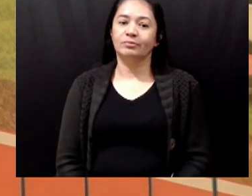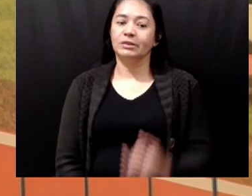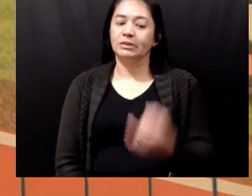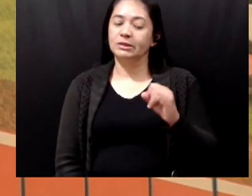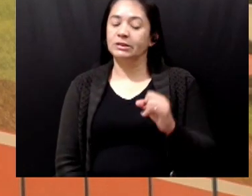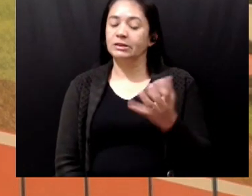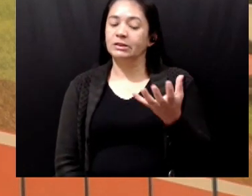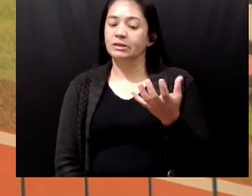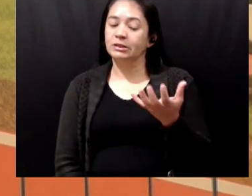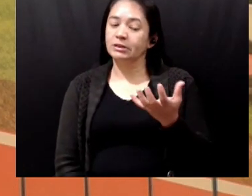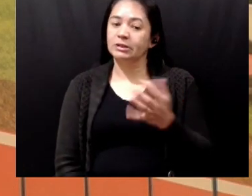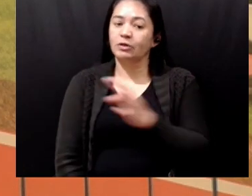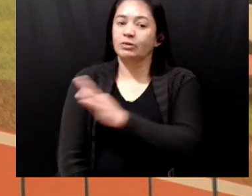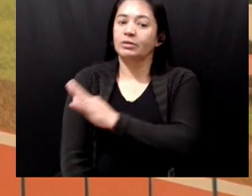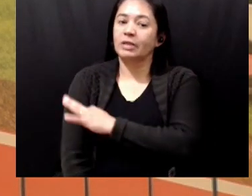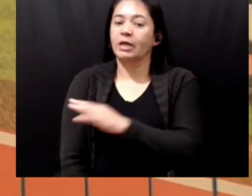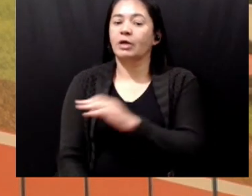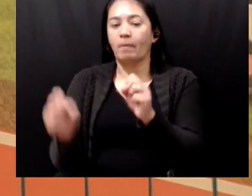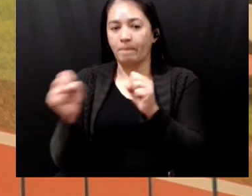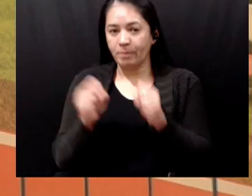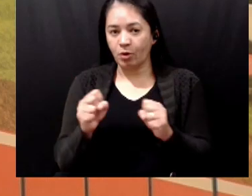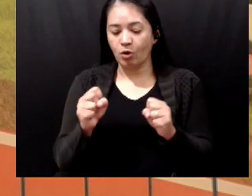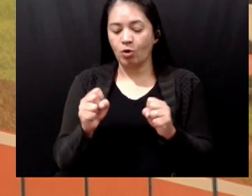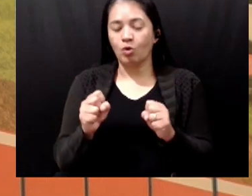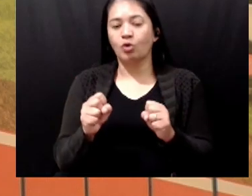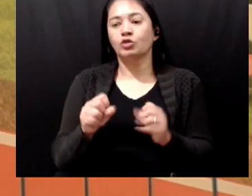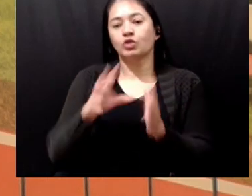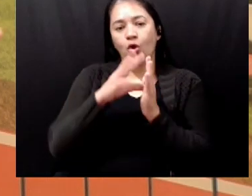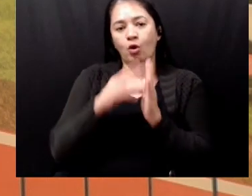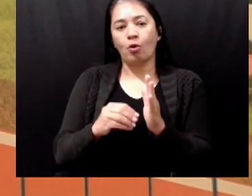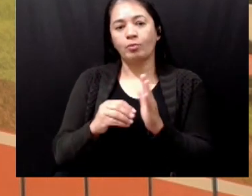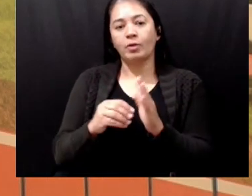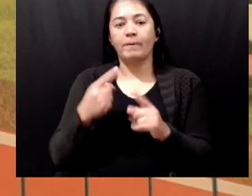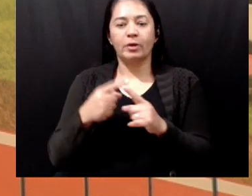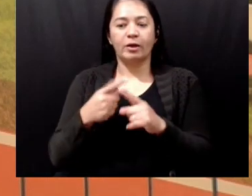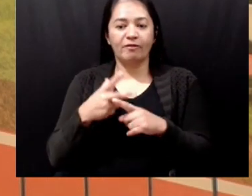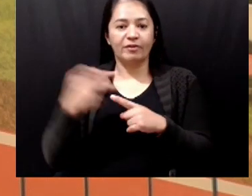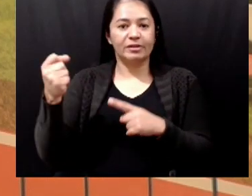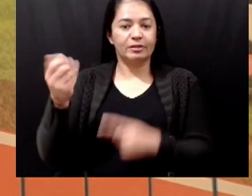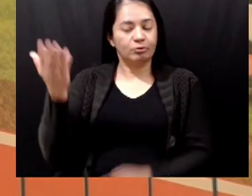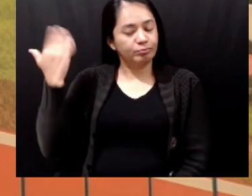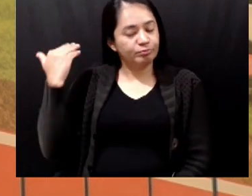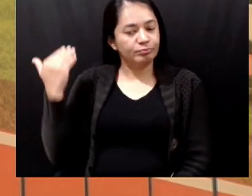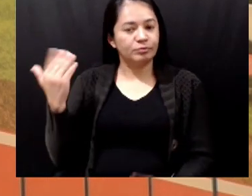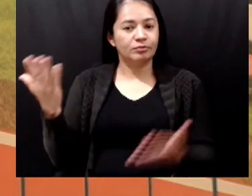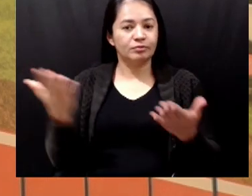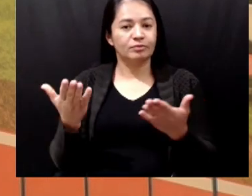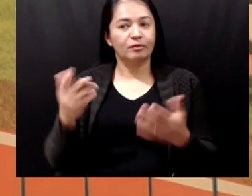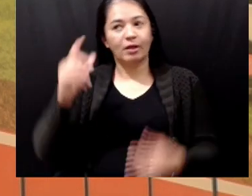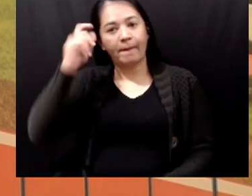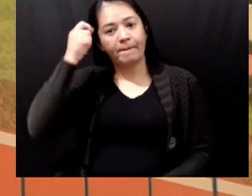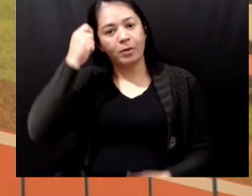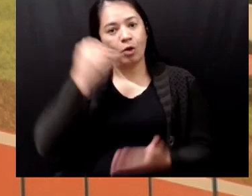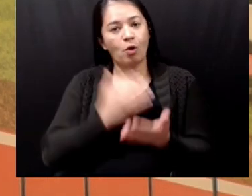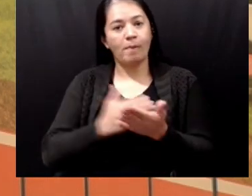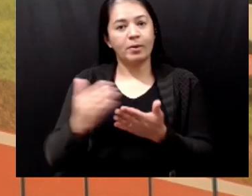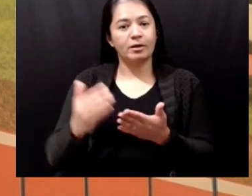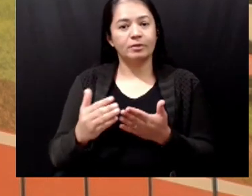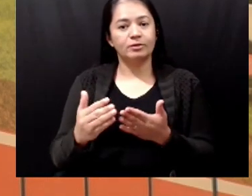pode repetir a formação que venceu o Maringá na última rodada. E aí a Ponte entraria em campo com o Diogo